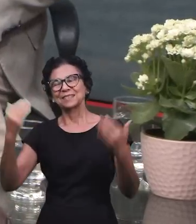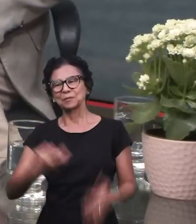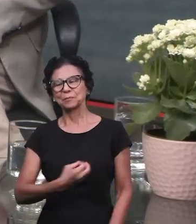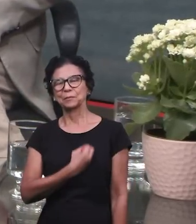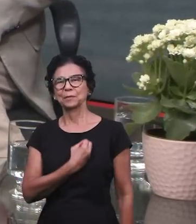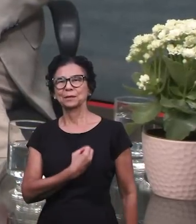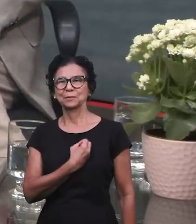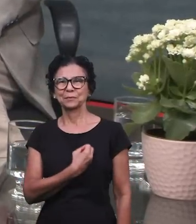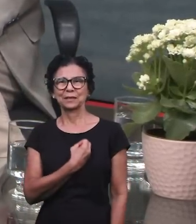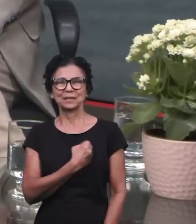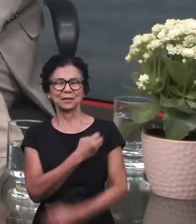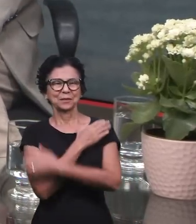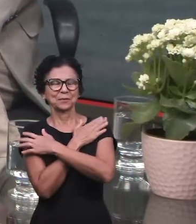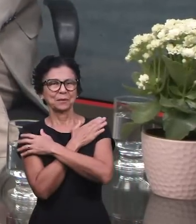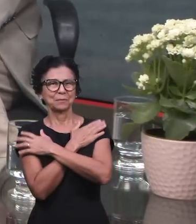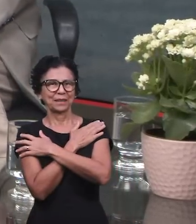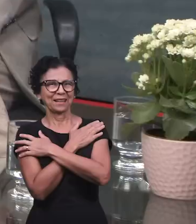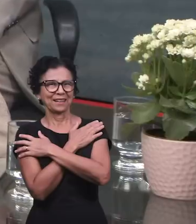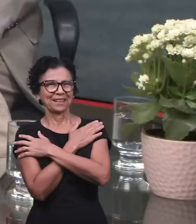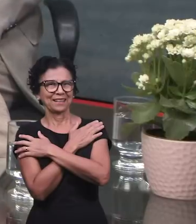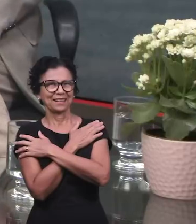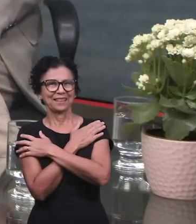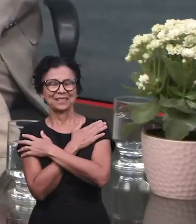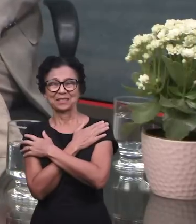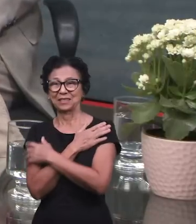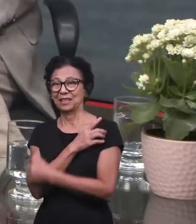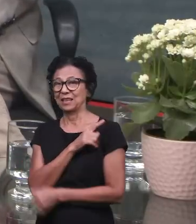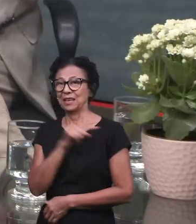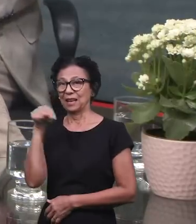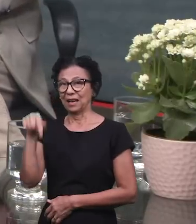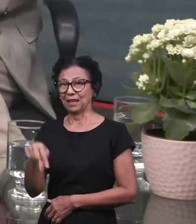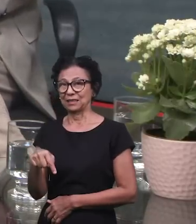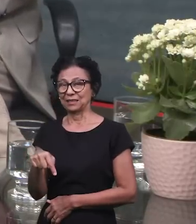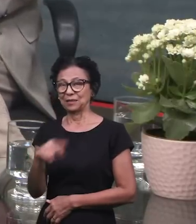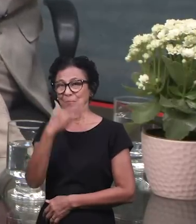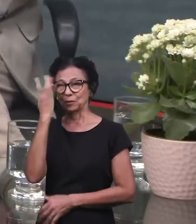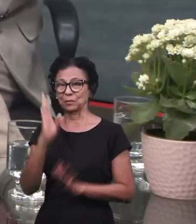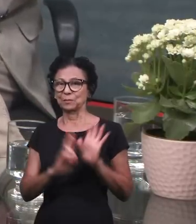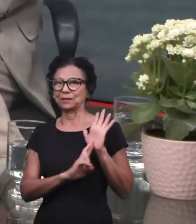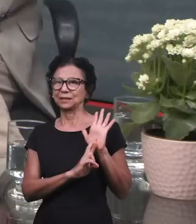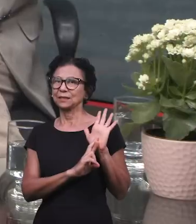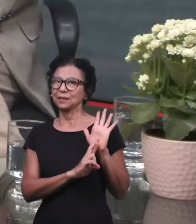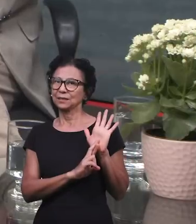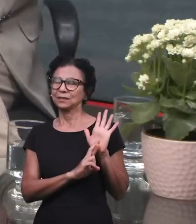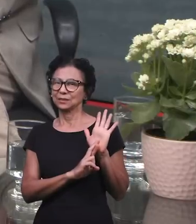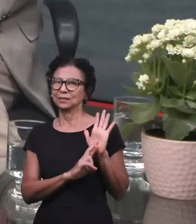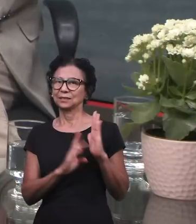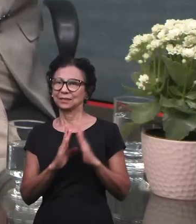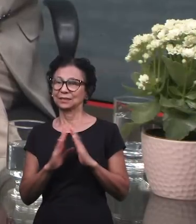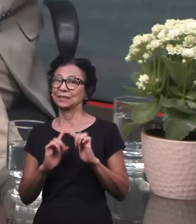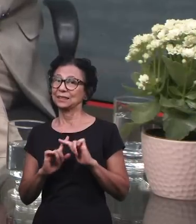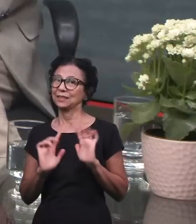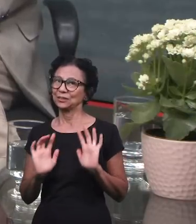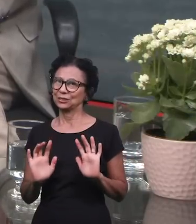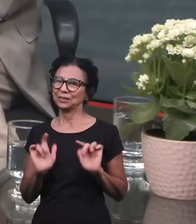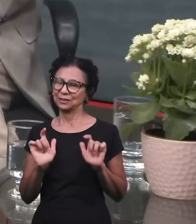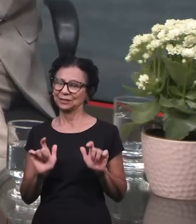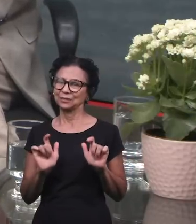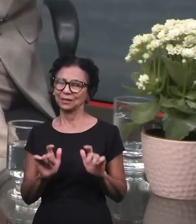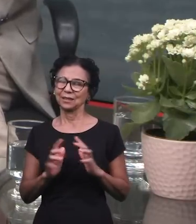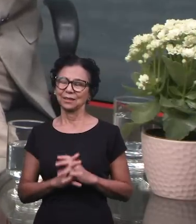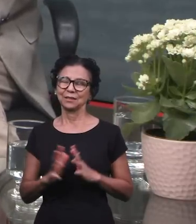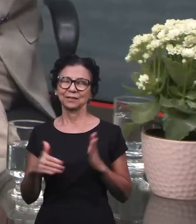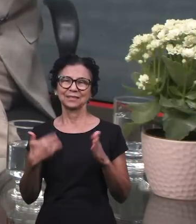Abraço aos irmãos aí em São Gabriel. Temos aqui representantes, dessa igreja, estão conosco aqui. Uma alegria ter a